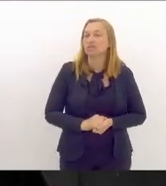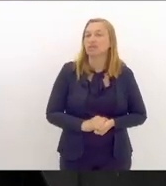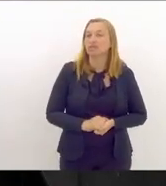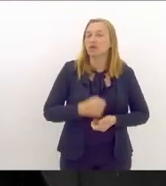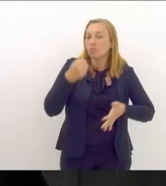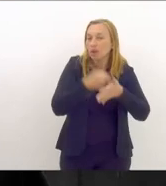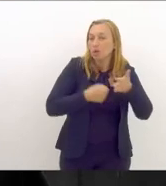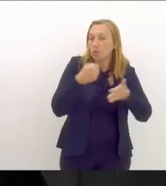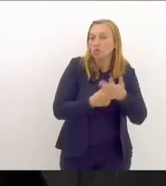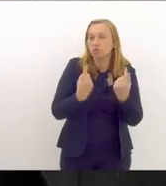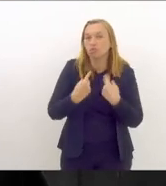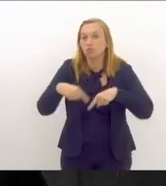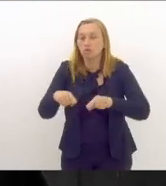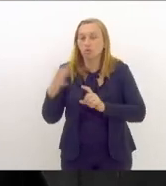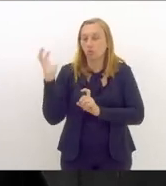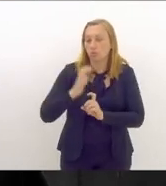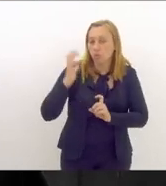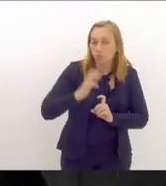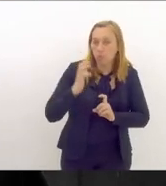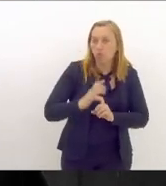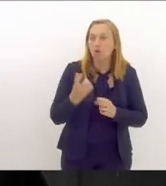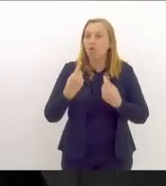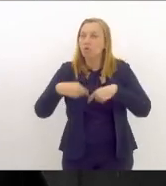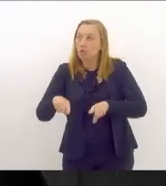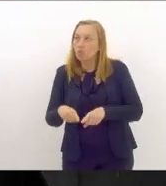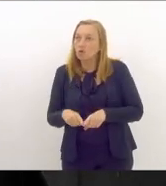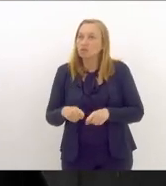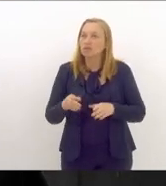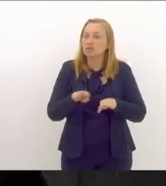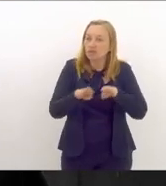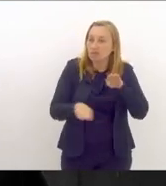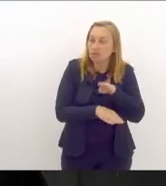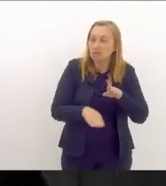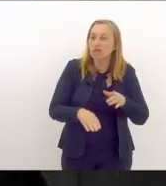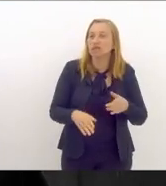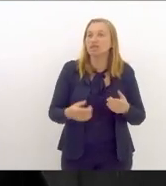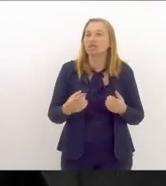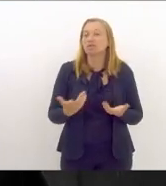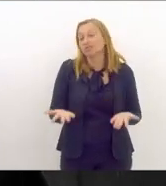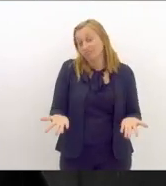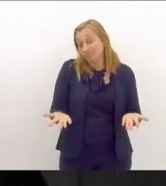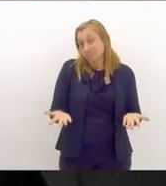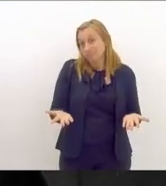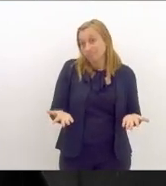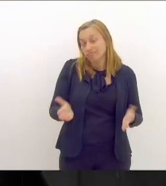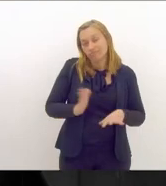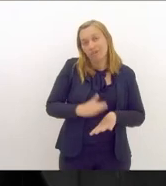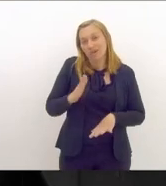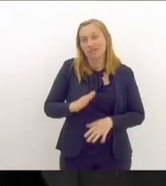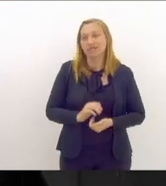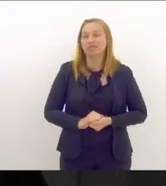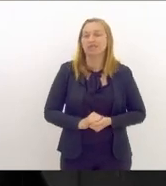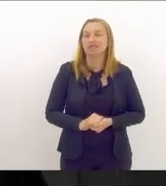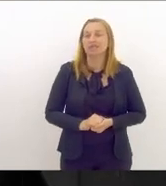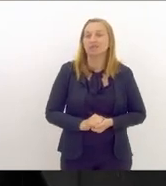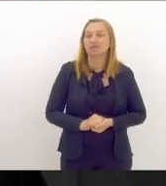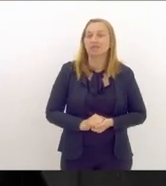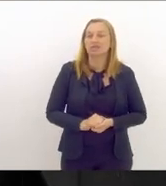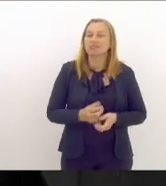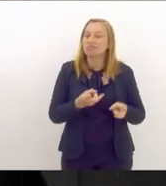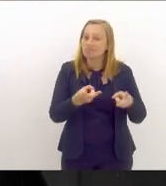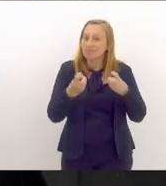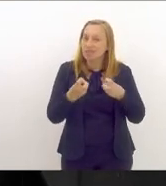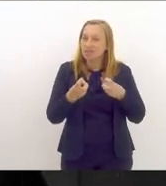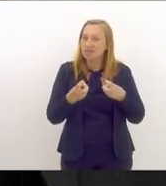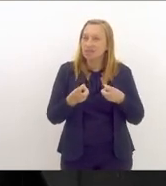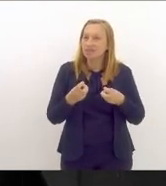pela luta contra a opressão, a luta contra a desigualdade. E aí, no mais, o que a gente percebe